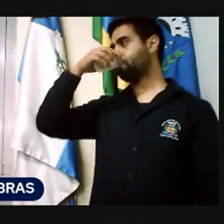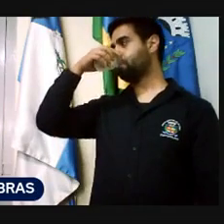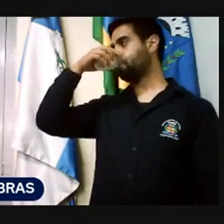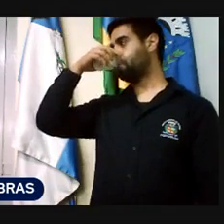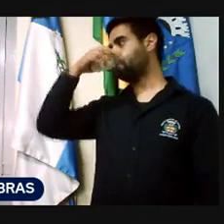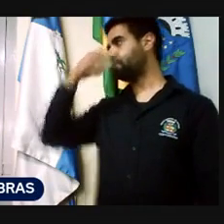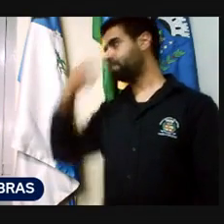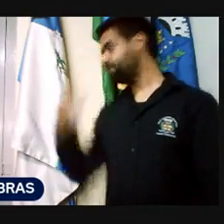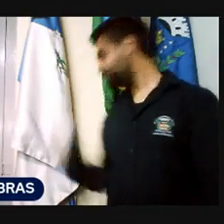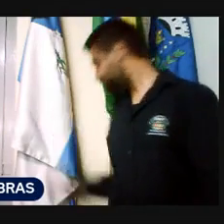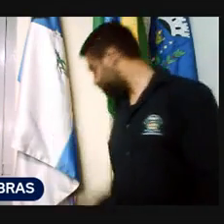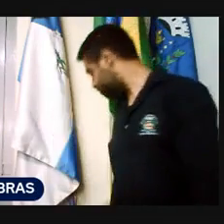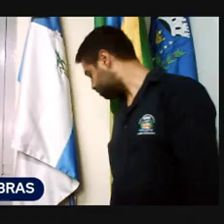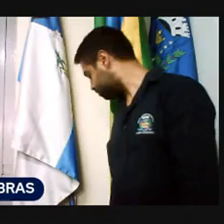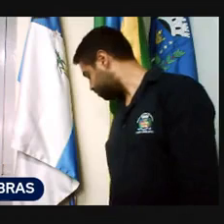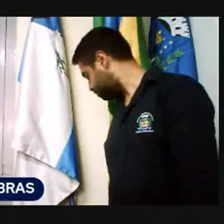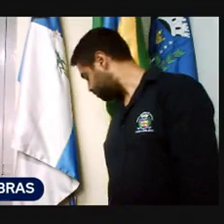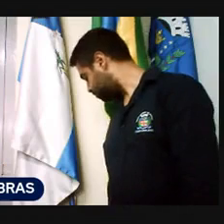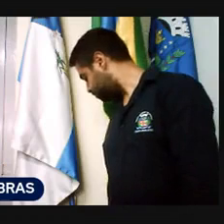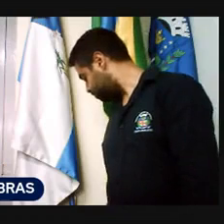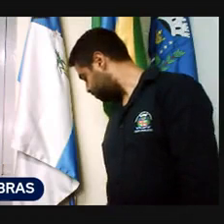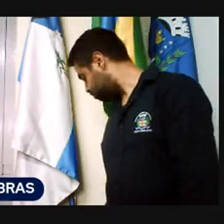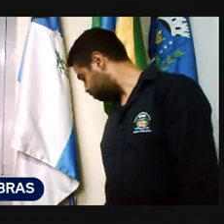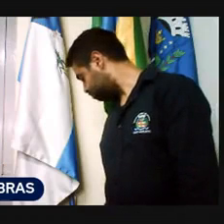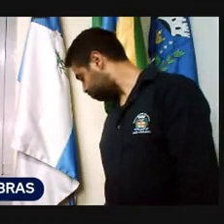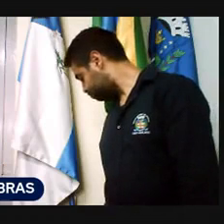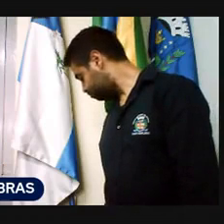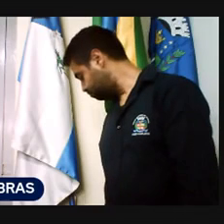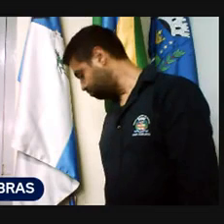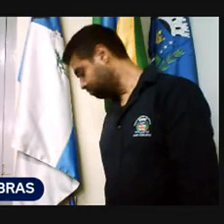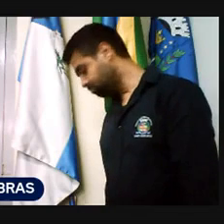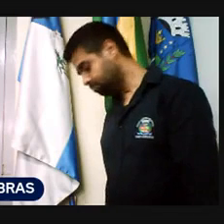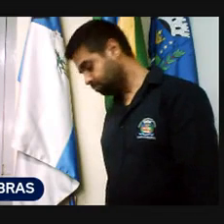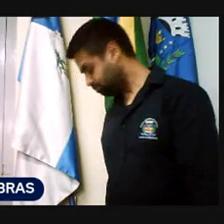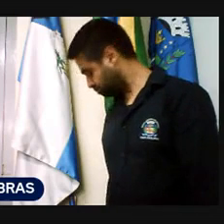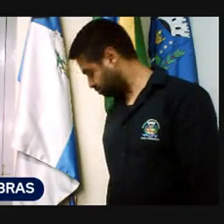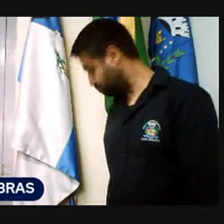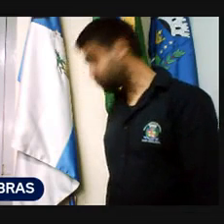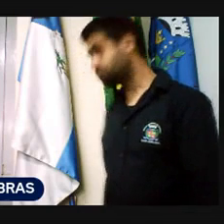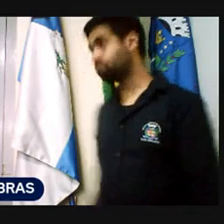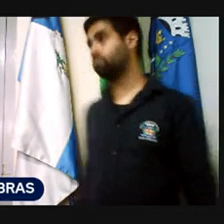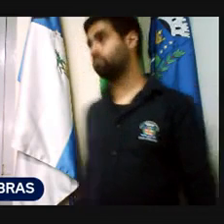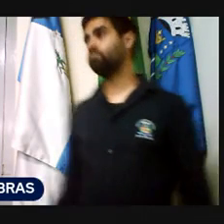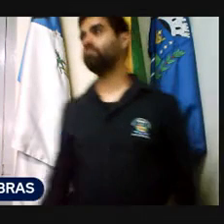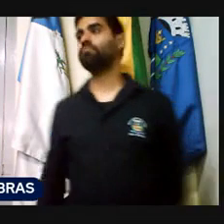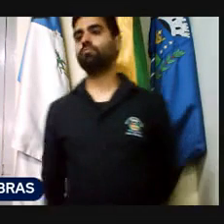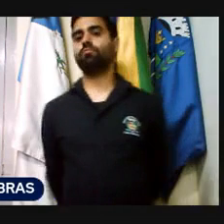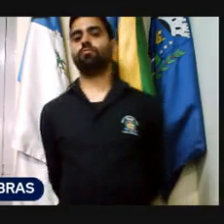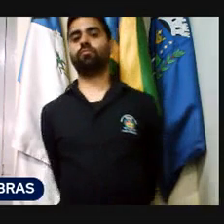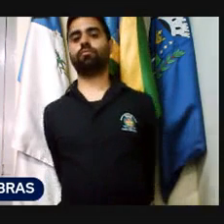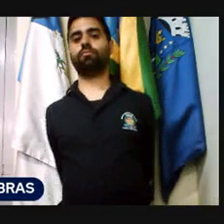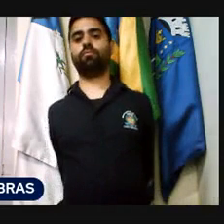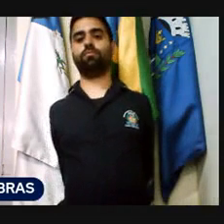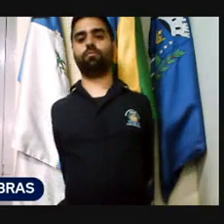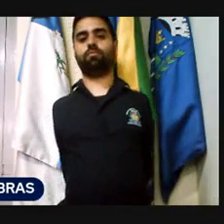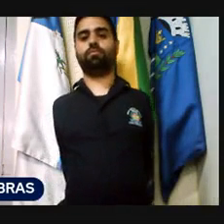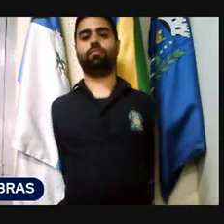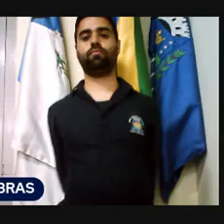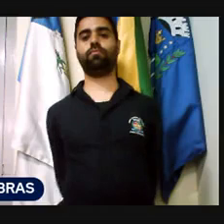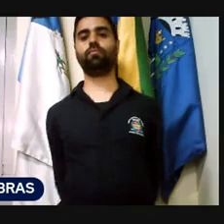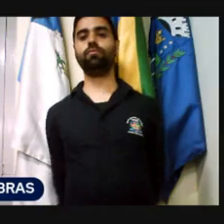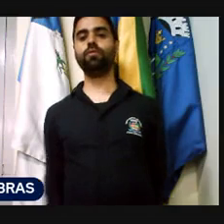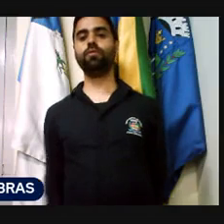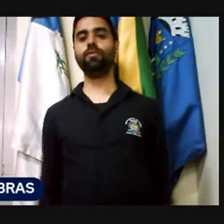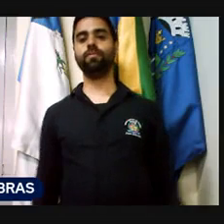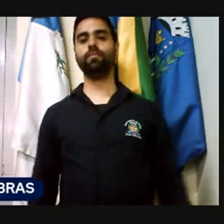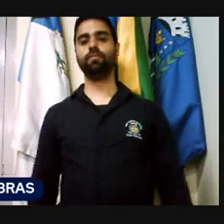Presente. Eduardo Rank, Fabiane Vasconcelos, presente. Fábio Antônio, Zé Mauri, Zé Reinaldo.